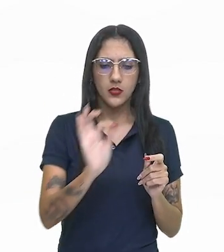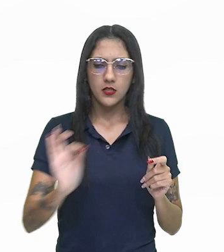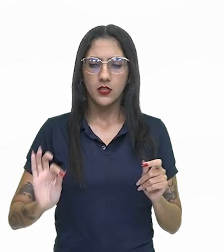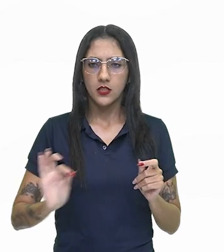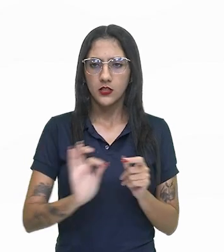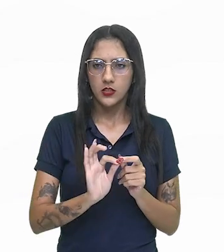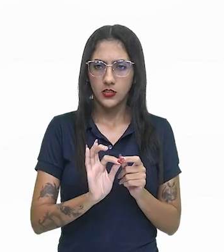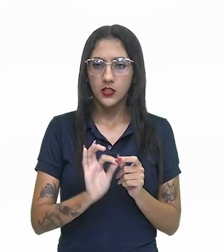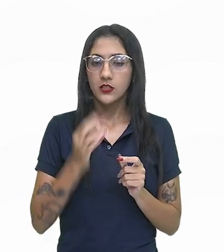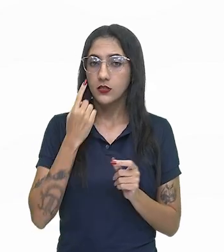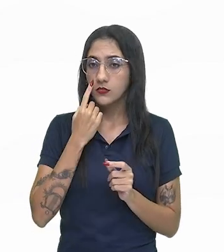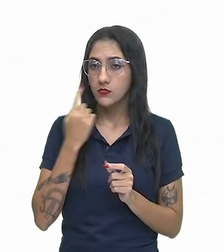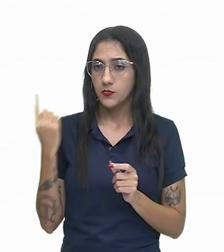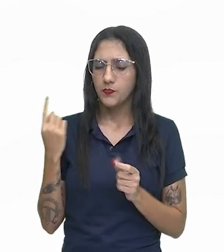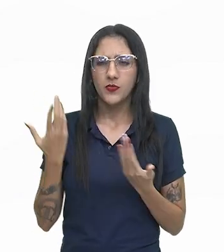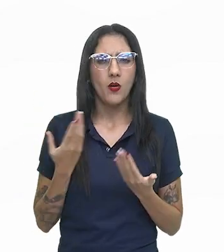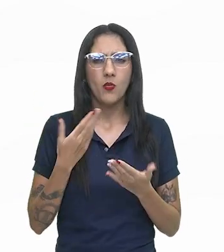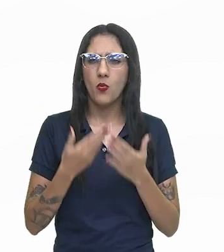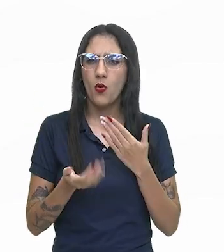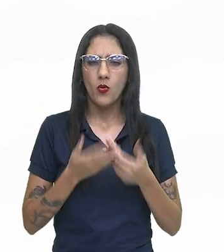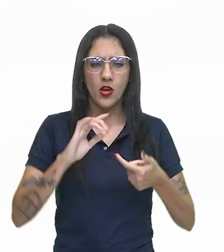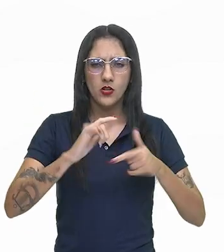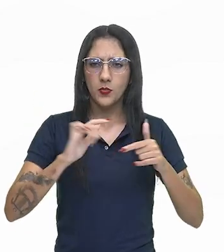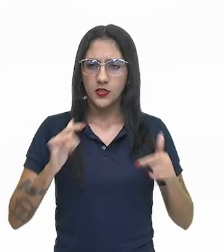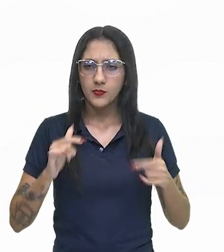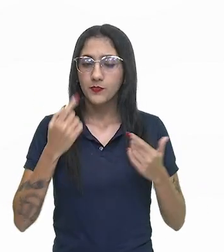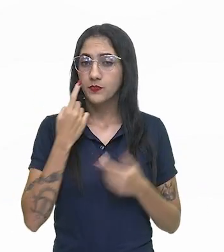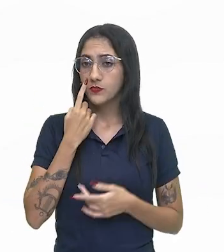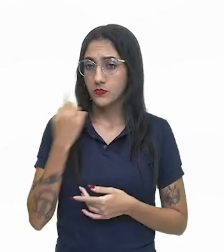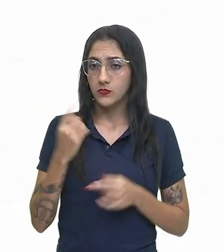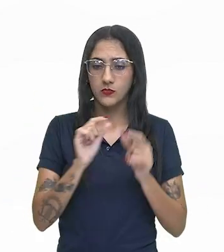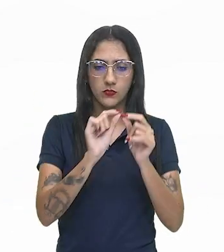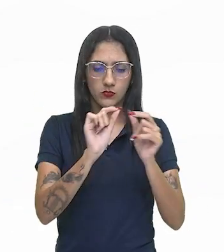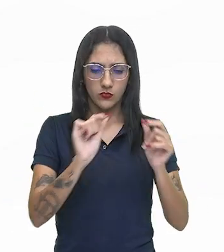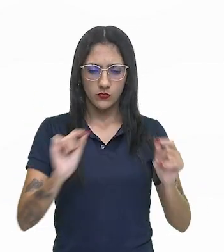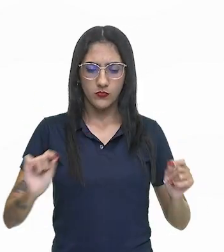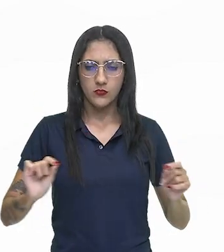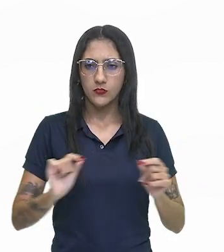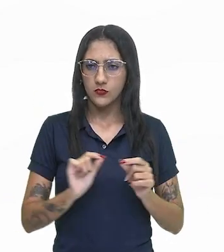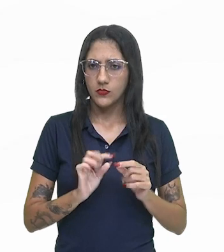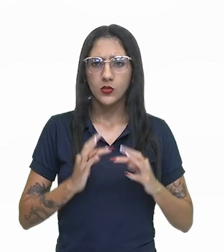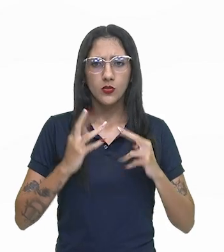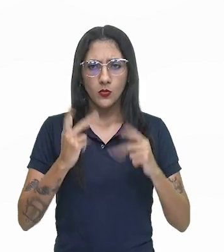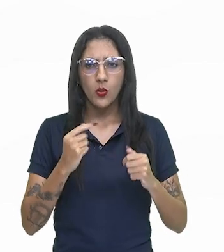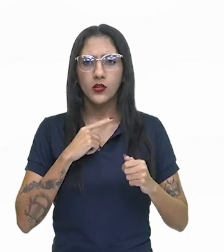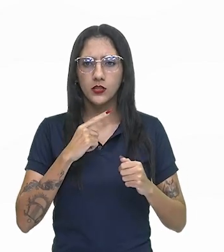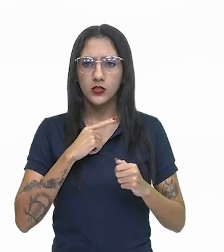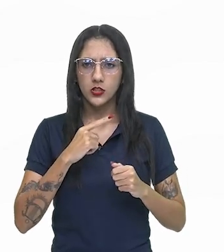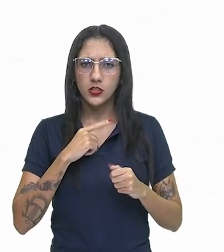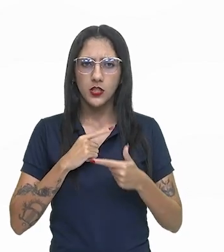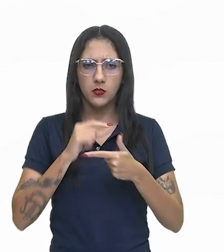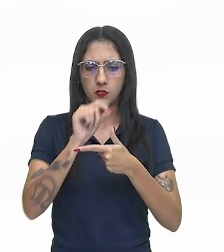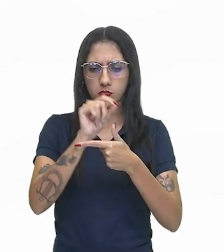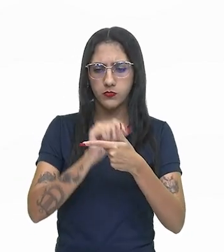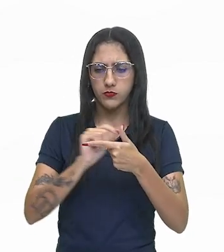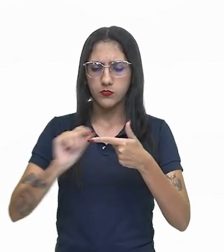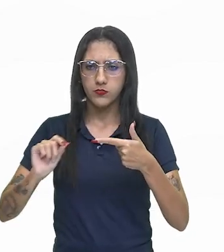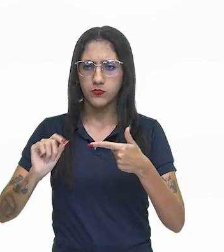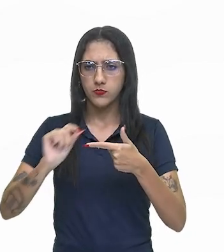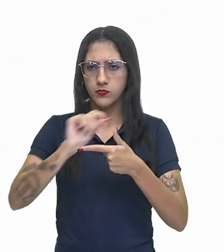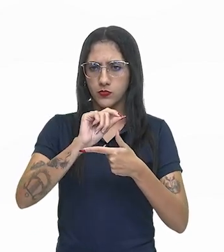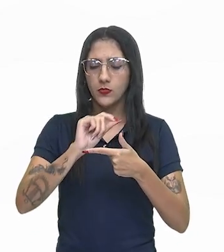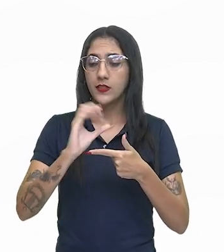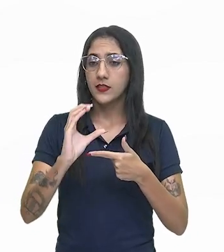um polígono qualquer, né? Temos aí as suas medidas, tá? Todas identificadas, todas em centímetros também,